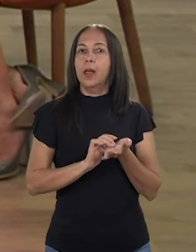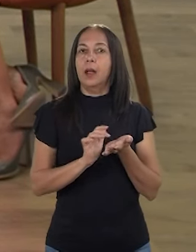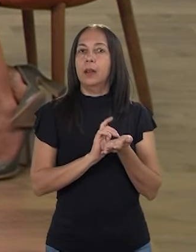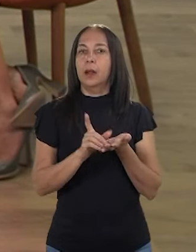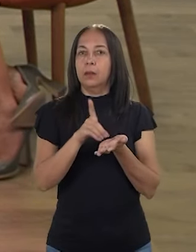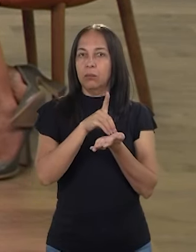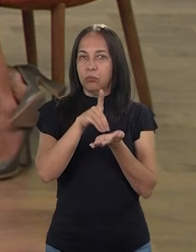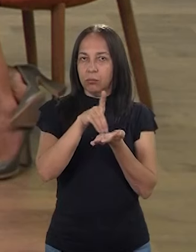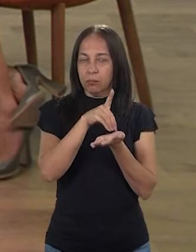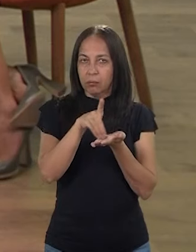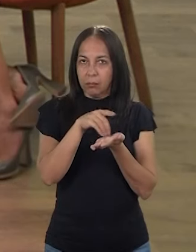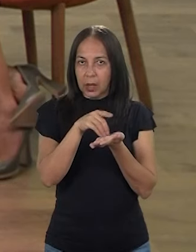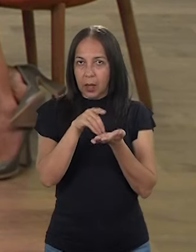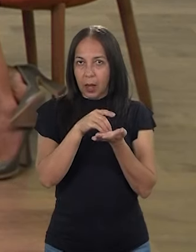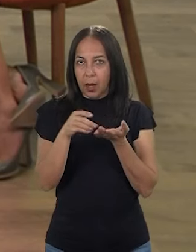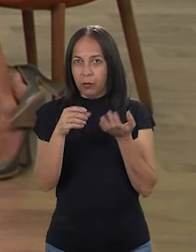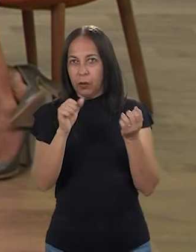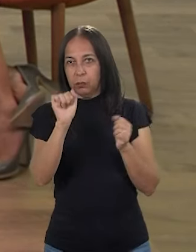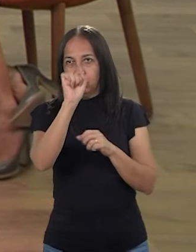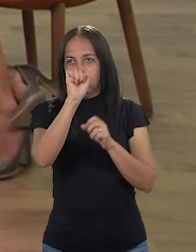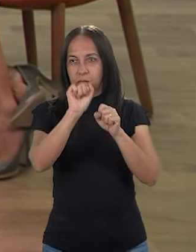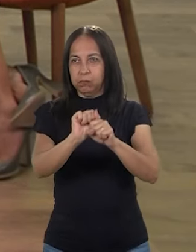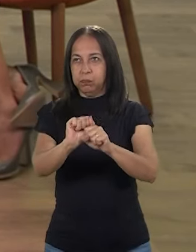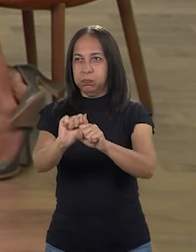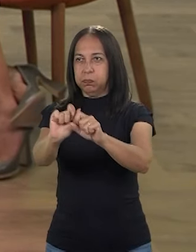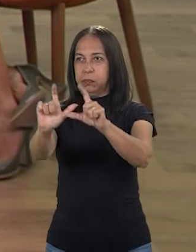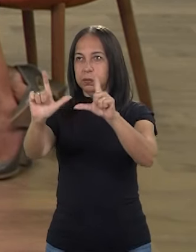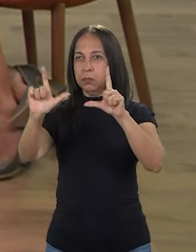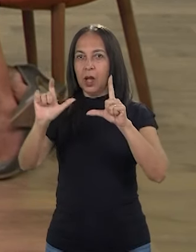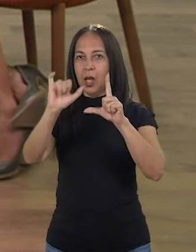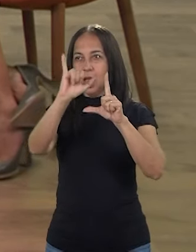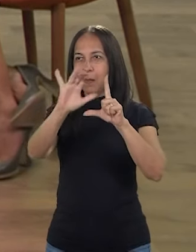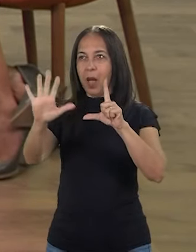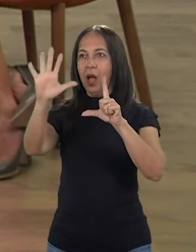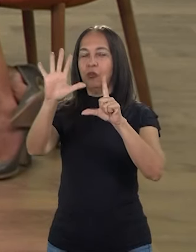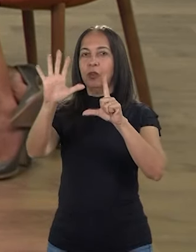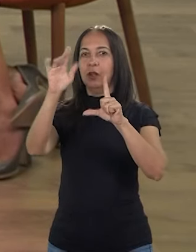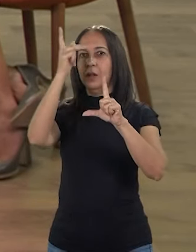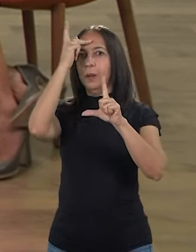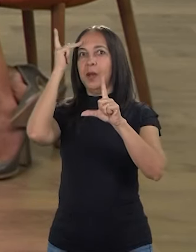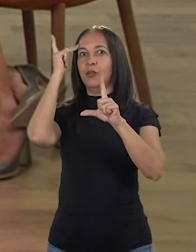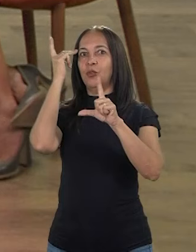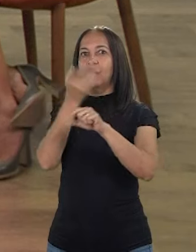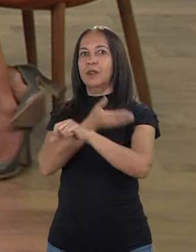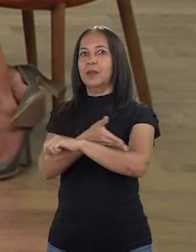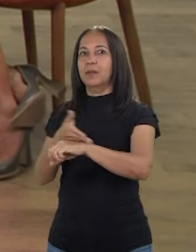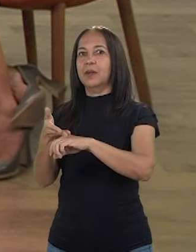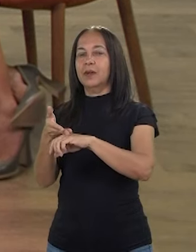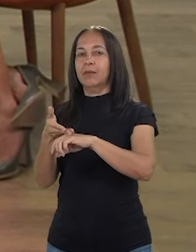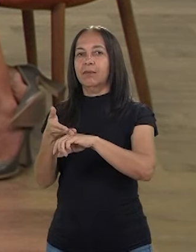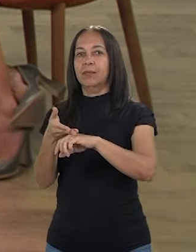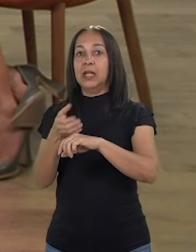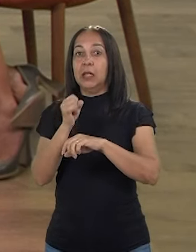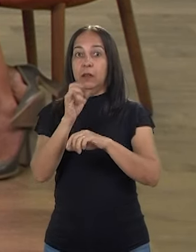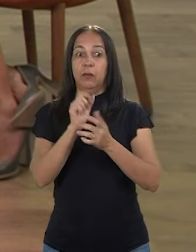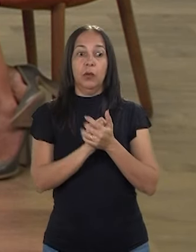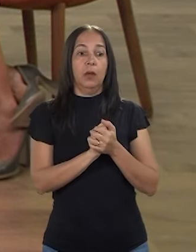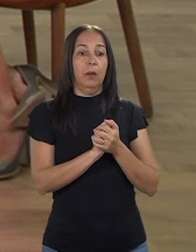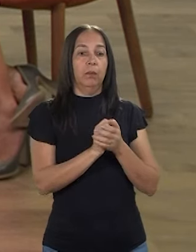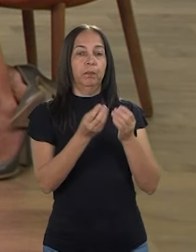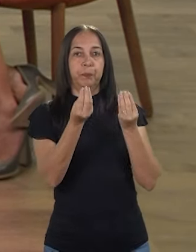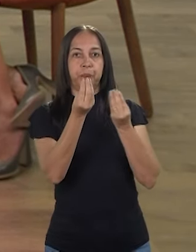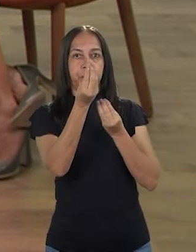endereçamentos que vão dar como resposta imagens de pessoas brancas no entanto se você fizer a mesma busca procurando